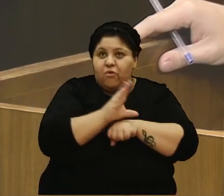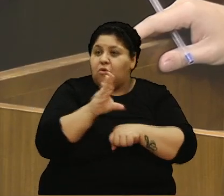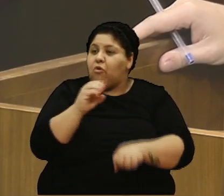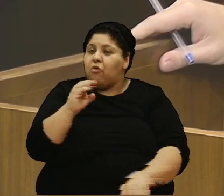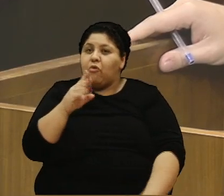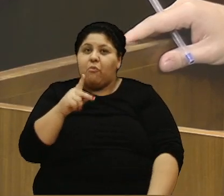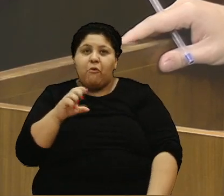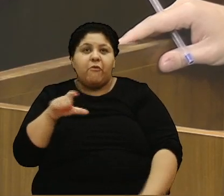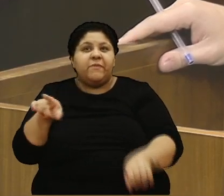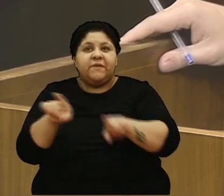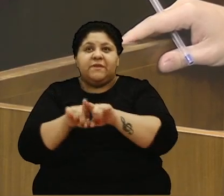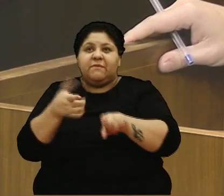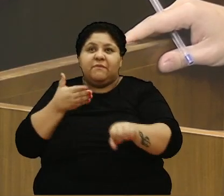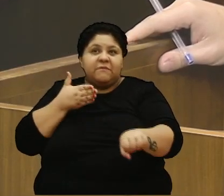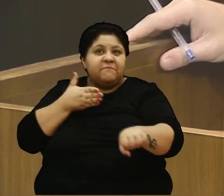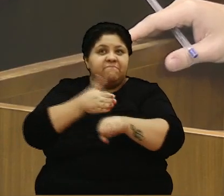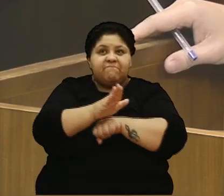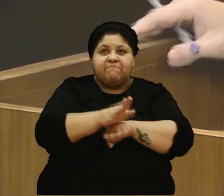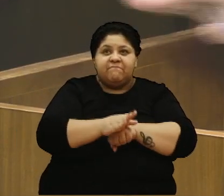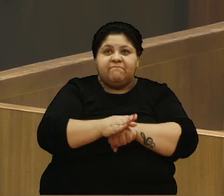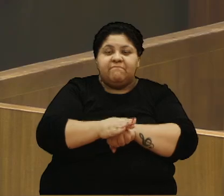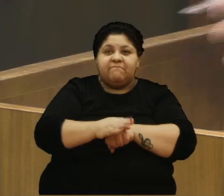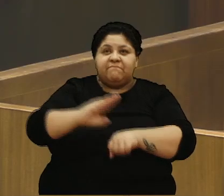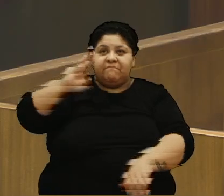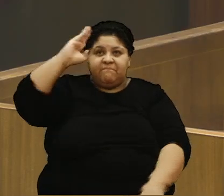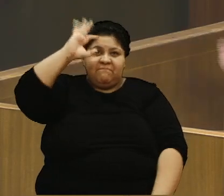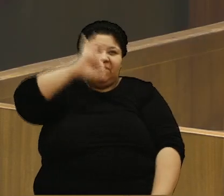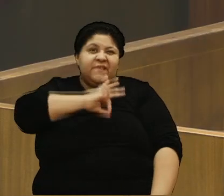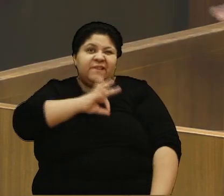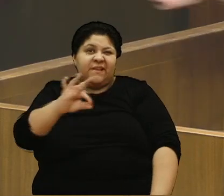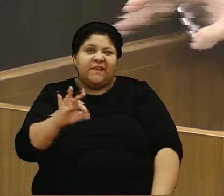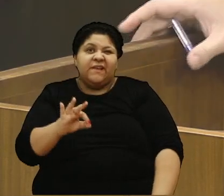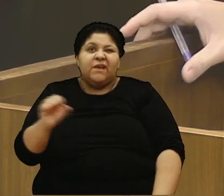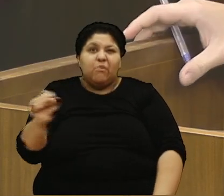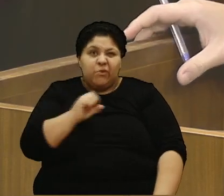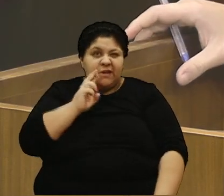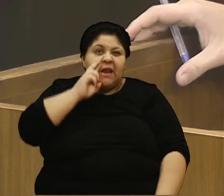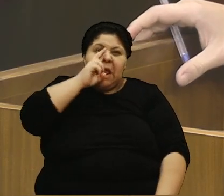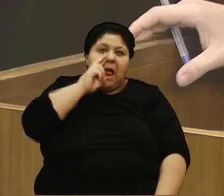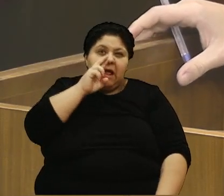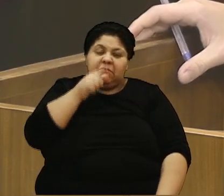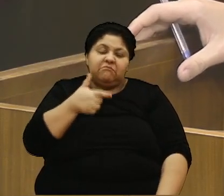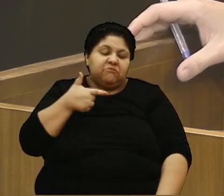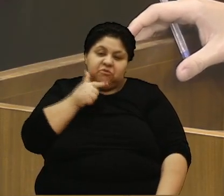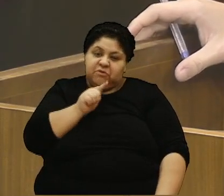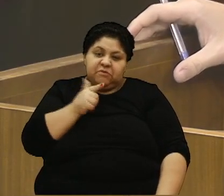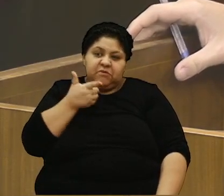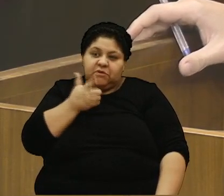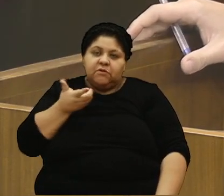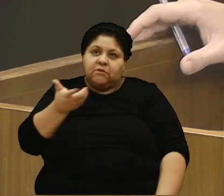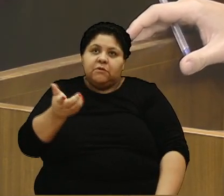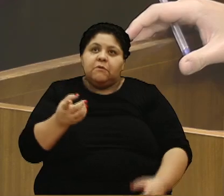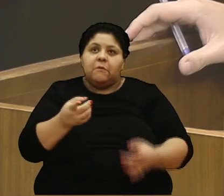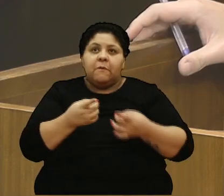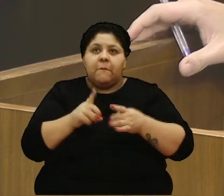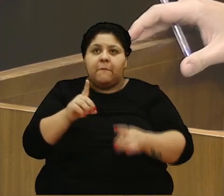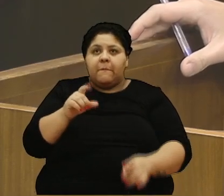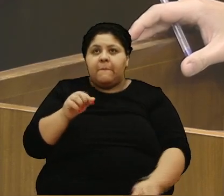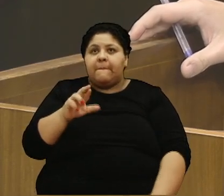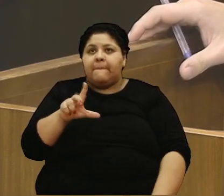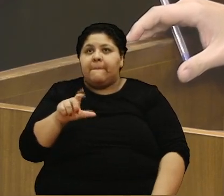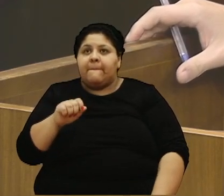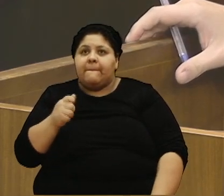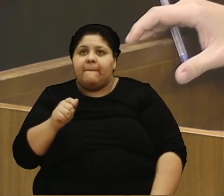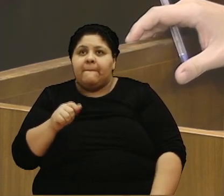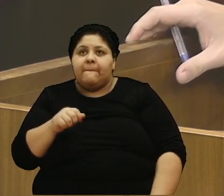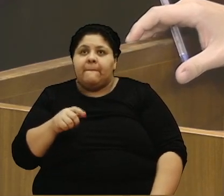não quis se arriscar, e a Brigada Militar na época disse que era meio corria risco ali, quem estava ali não quis se arriscar. Mas o Darlan de Jesus pegou uma corda e